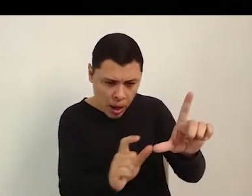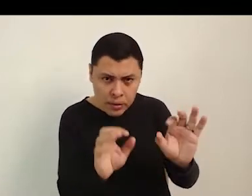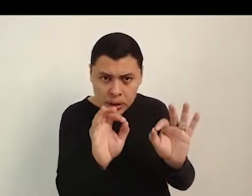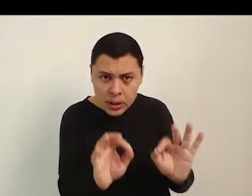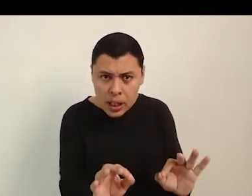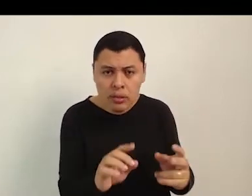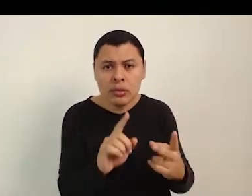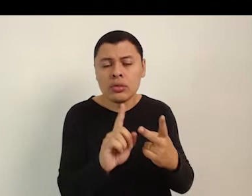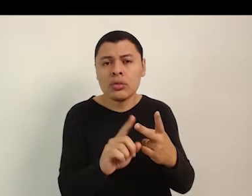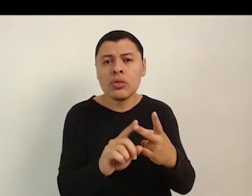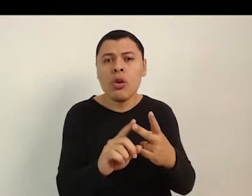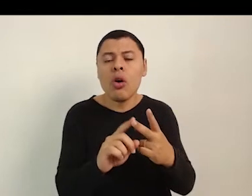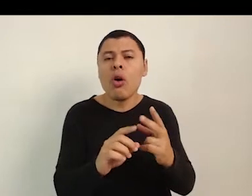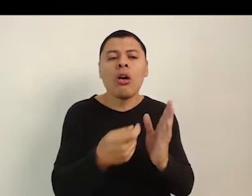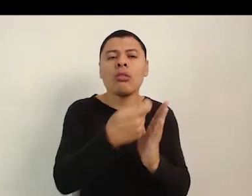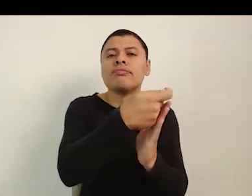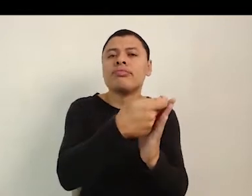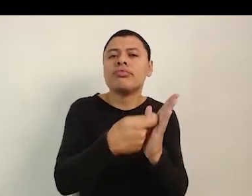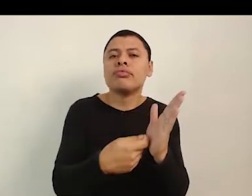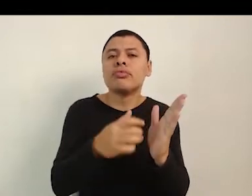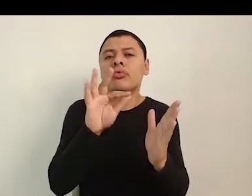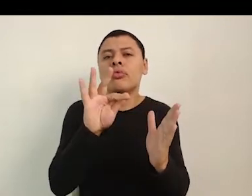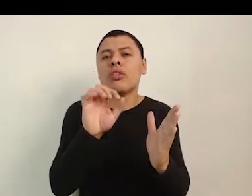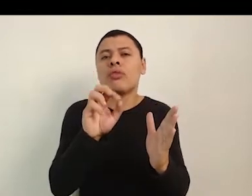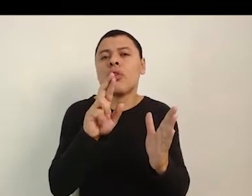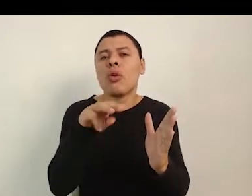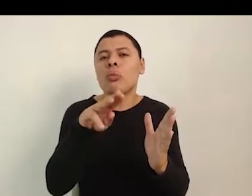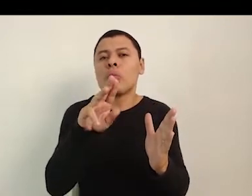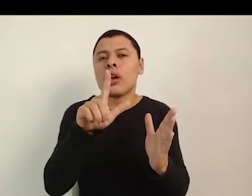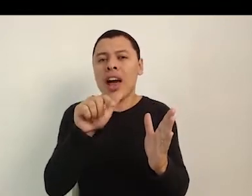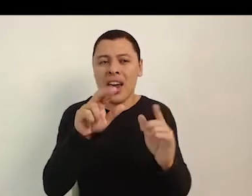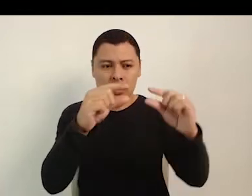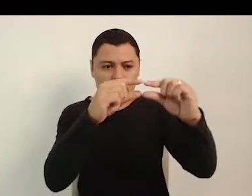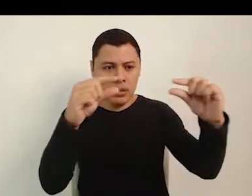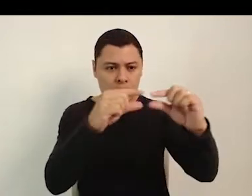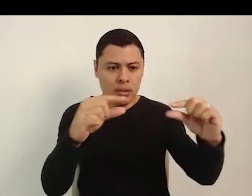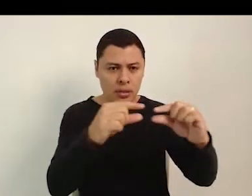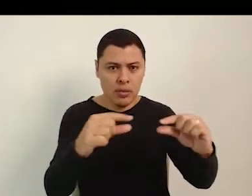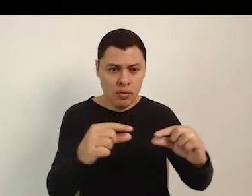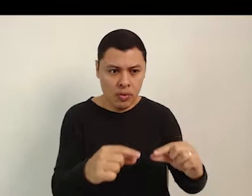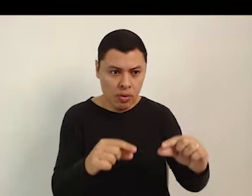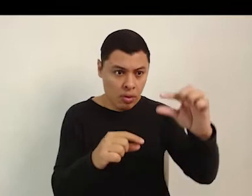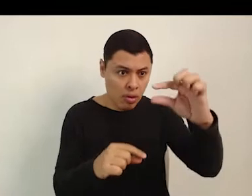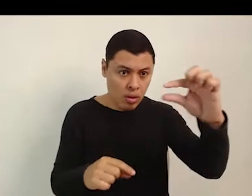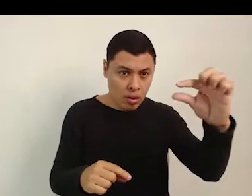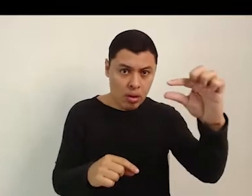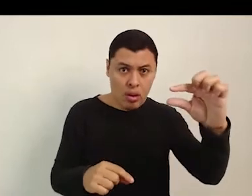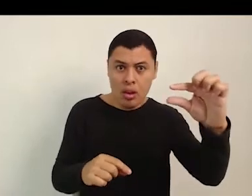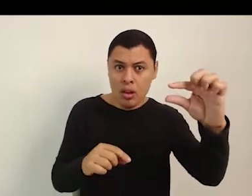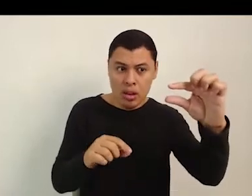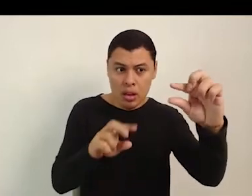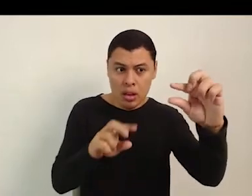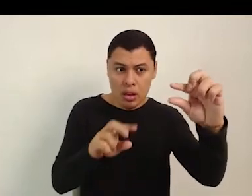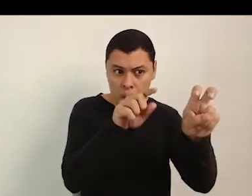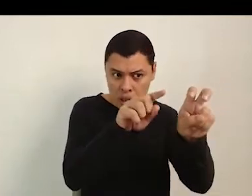um campo de formulário e não simplesmente ver se tem um rótulo qualquer, mas ver se aquele rótulo está claro e condigente com a informação que precisa